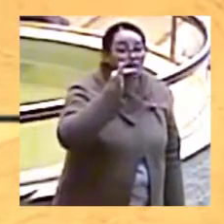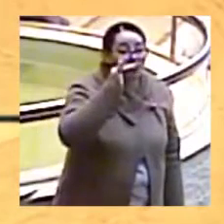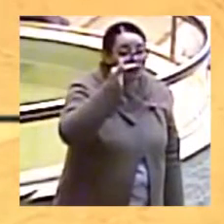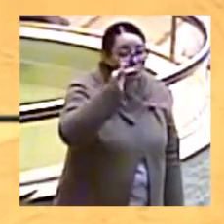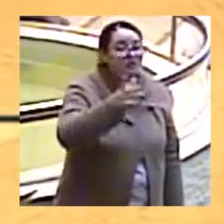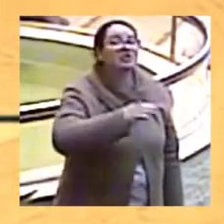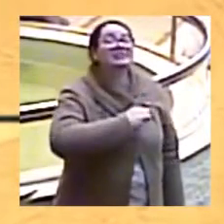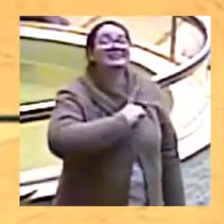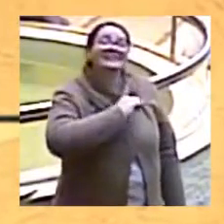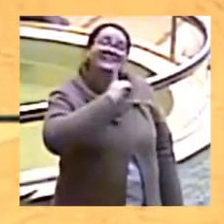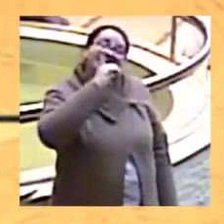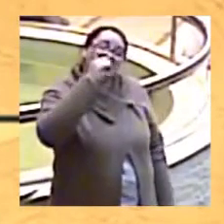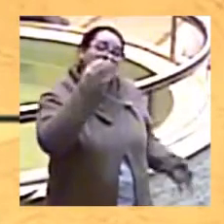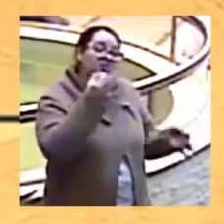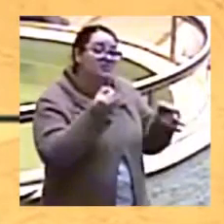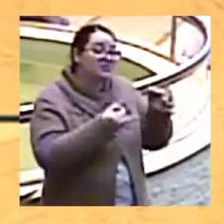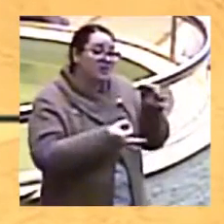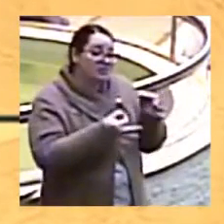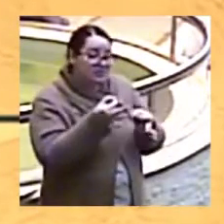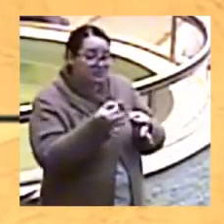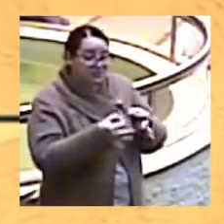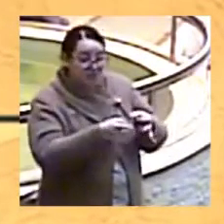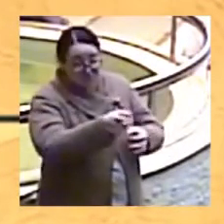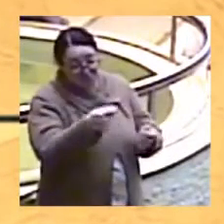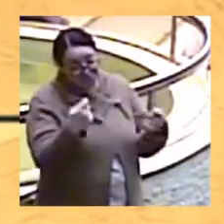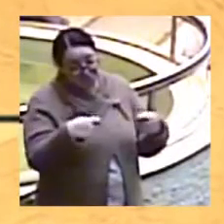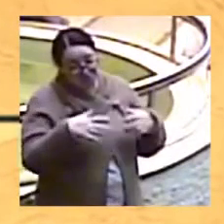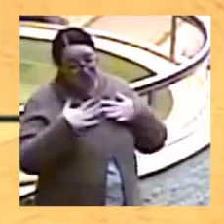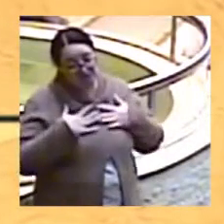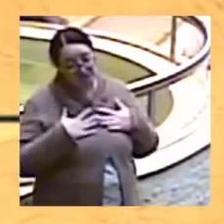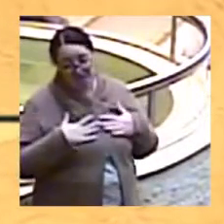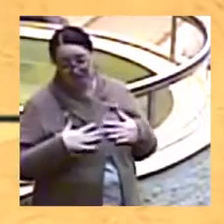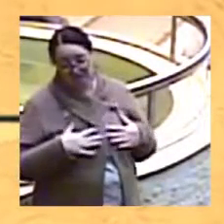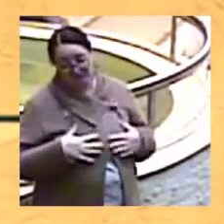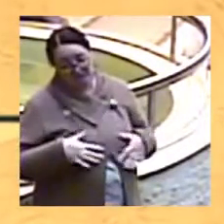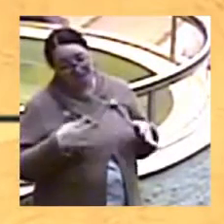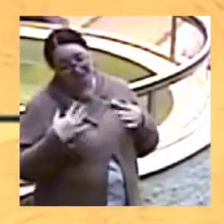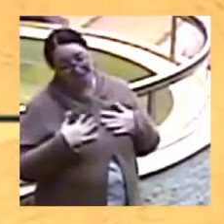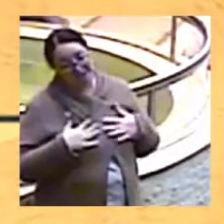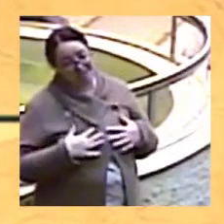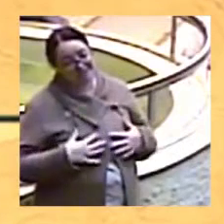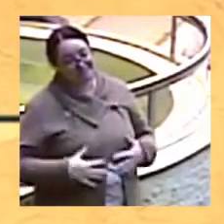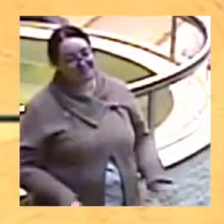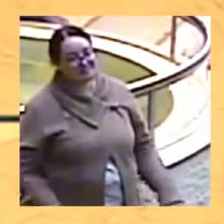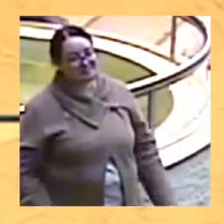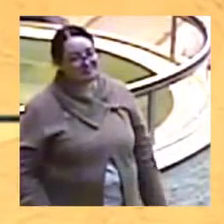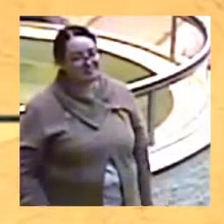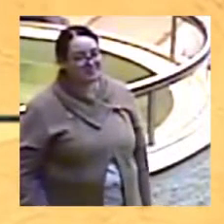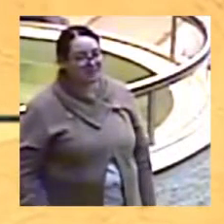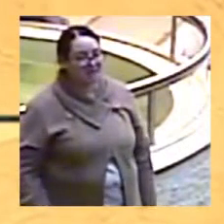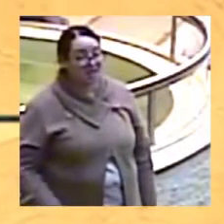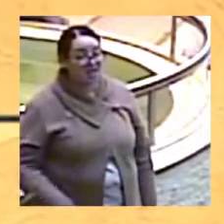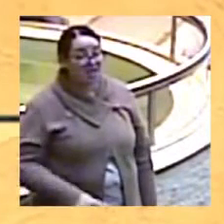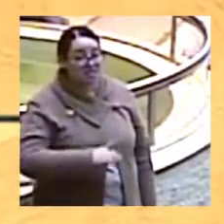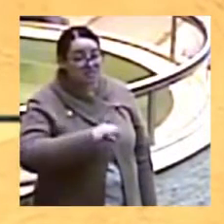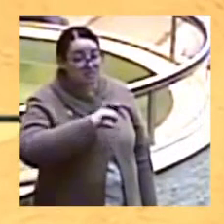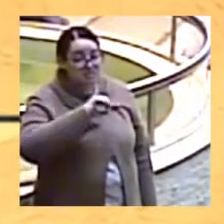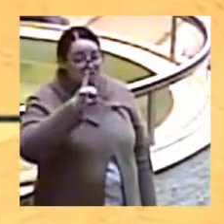está voltado, para os seus filhos, nesta terra, Deus, não virou o rosto, para você,